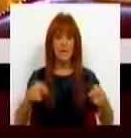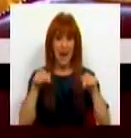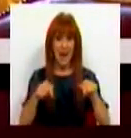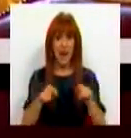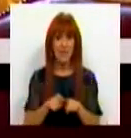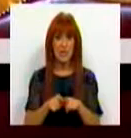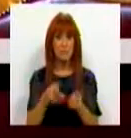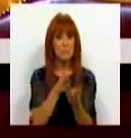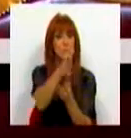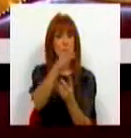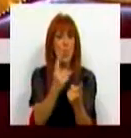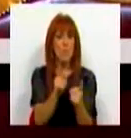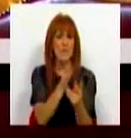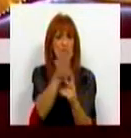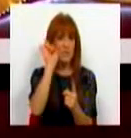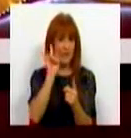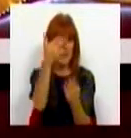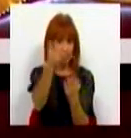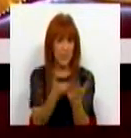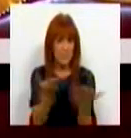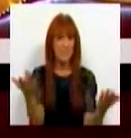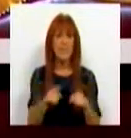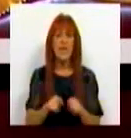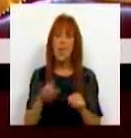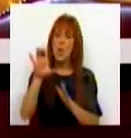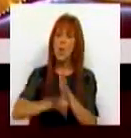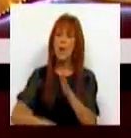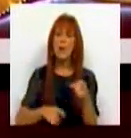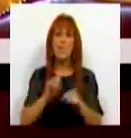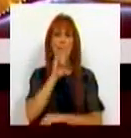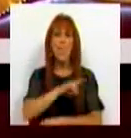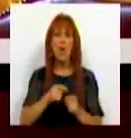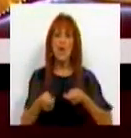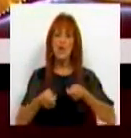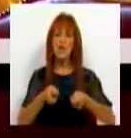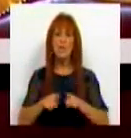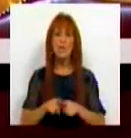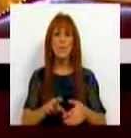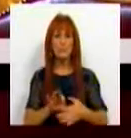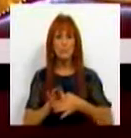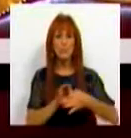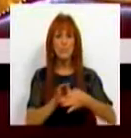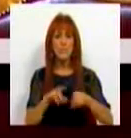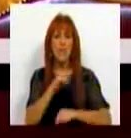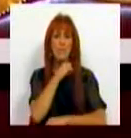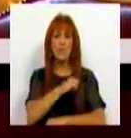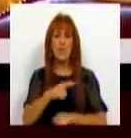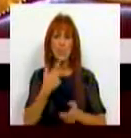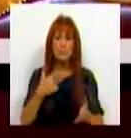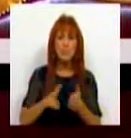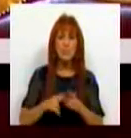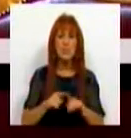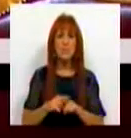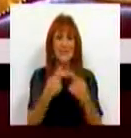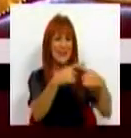esta vertente como uma das vertentes principais, ou seja, ser um currículo que pode ser gerido de forma flexível e que permite